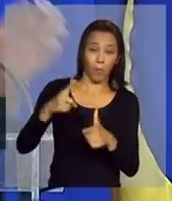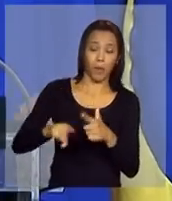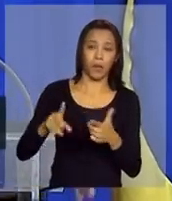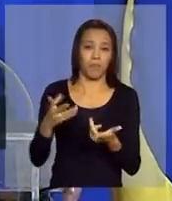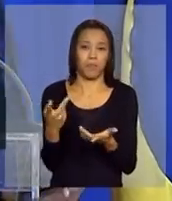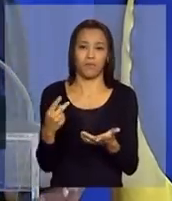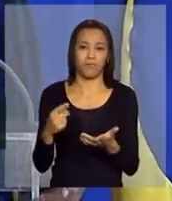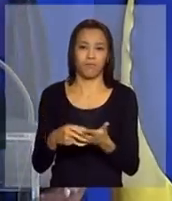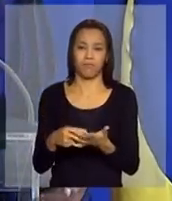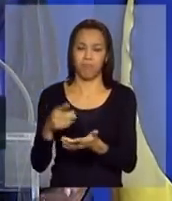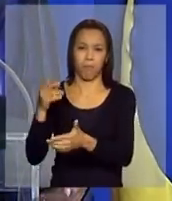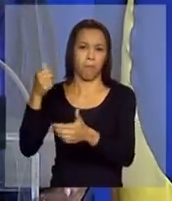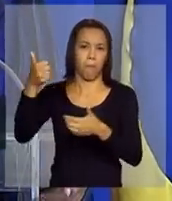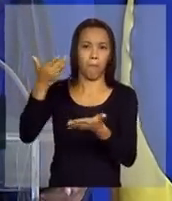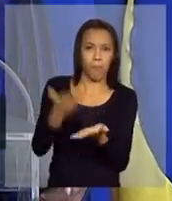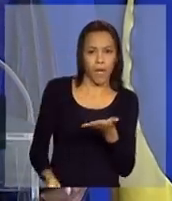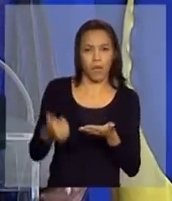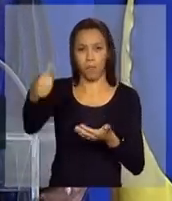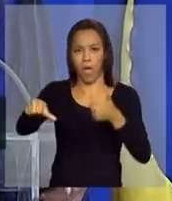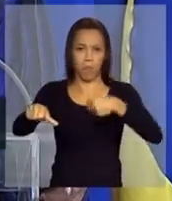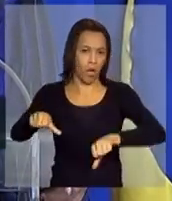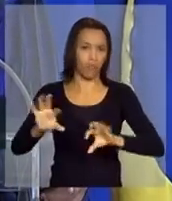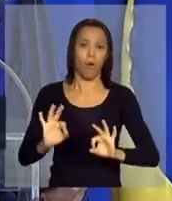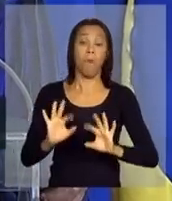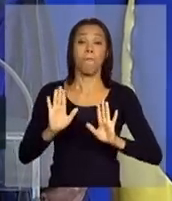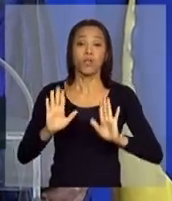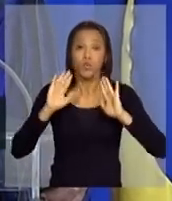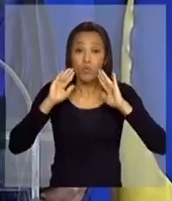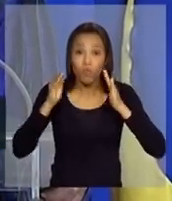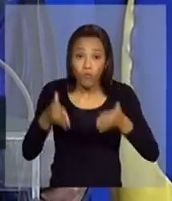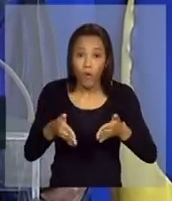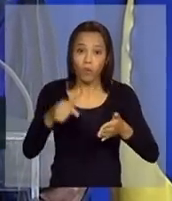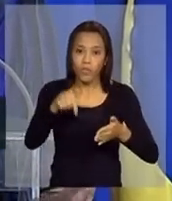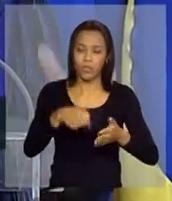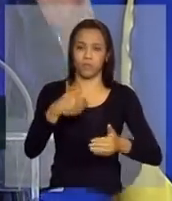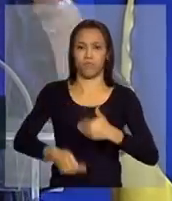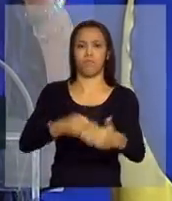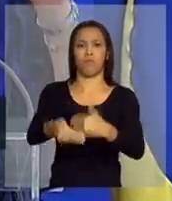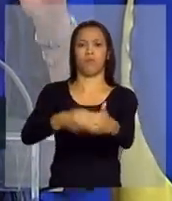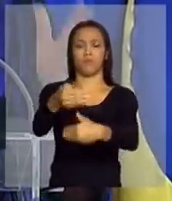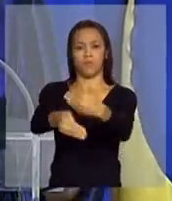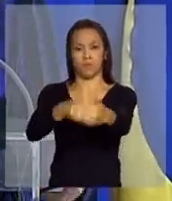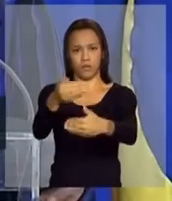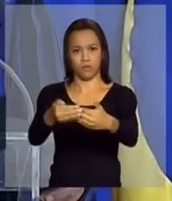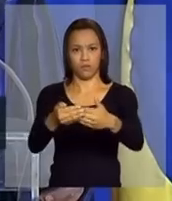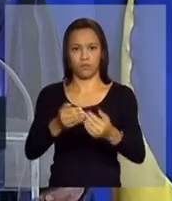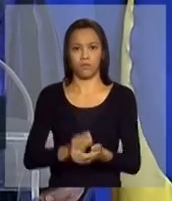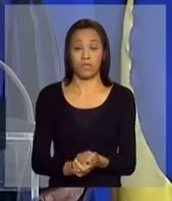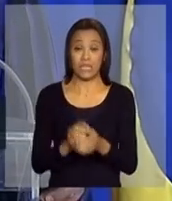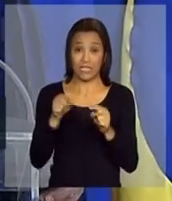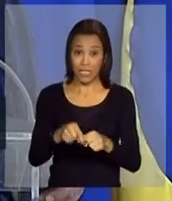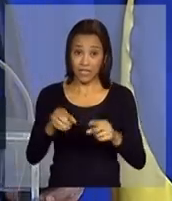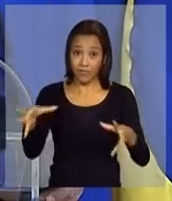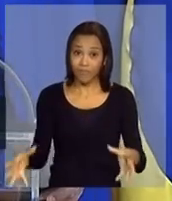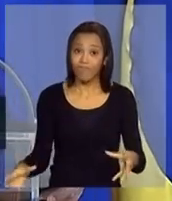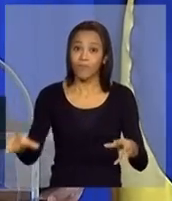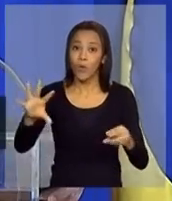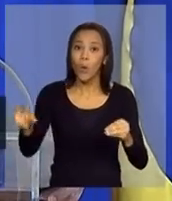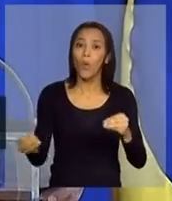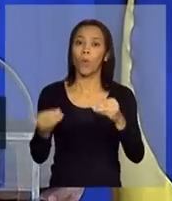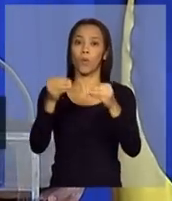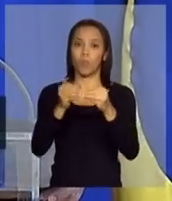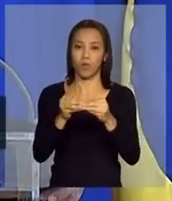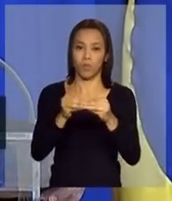questões e com foco muito grande neste processo desta visão de complementariedade.